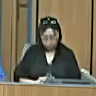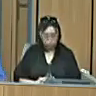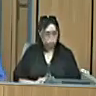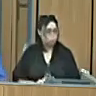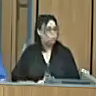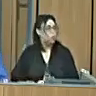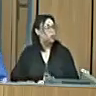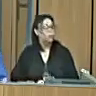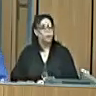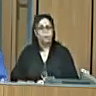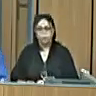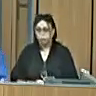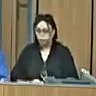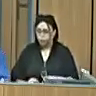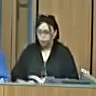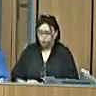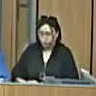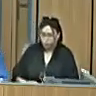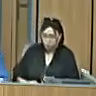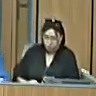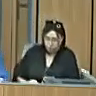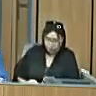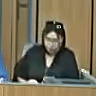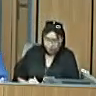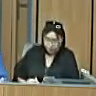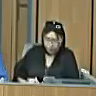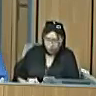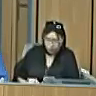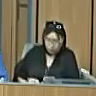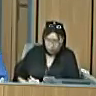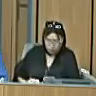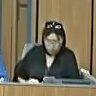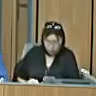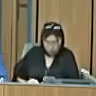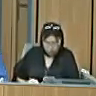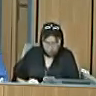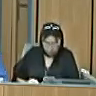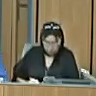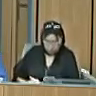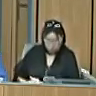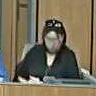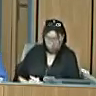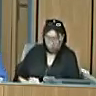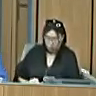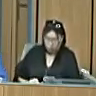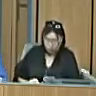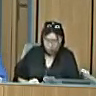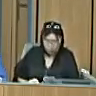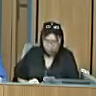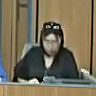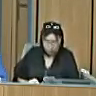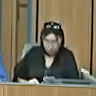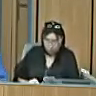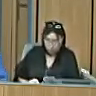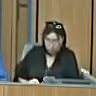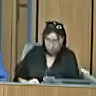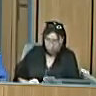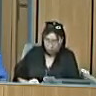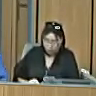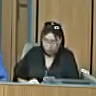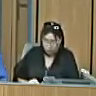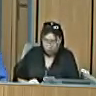mas é essa lei orgânica que vem 2013 ela excluiu nosso pessoal administrativo